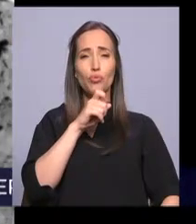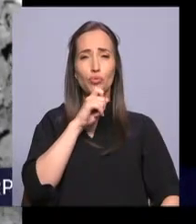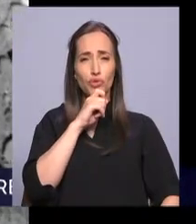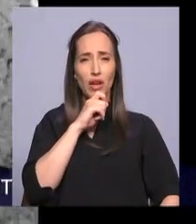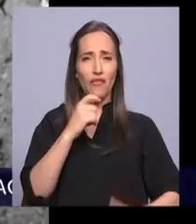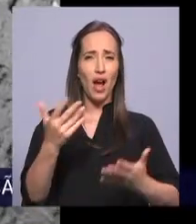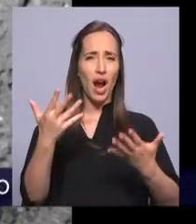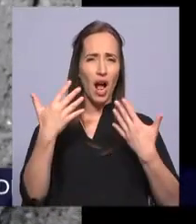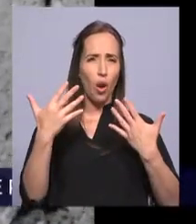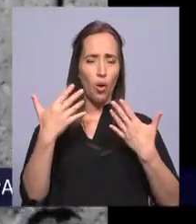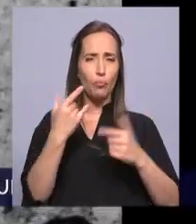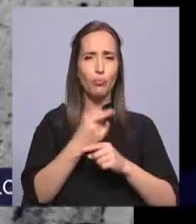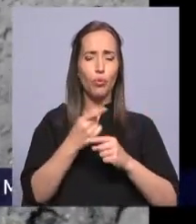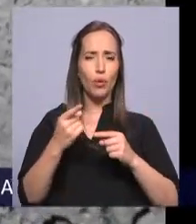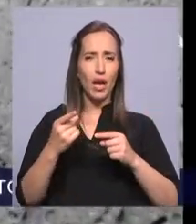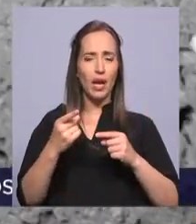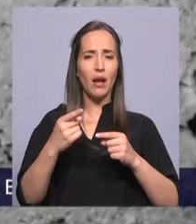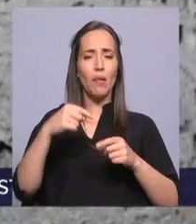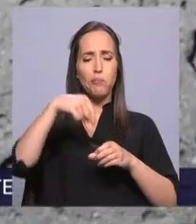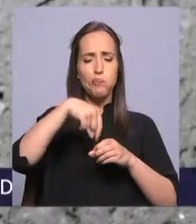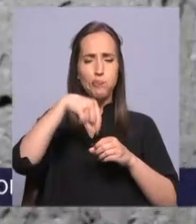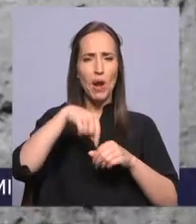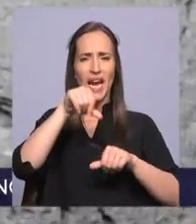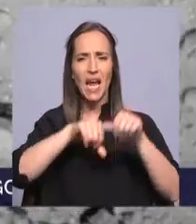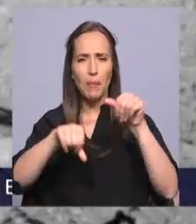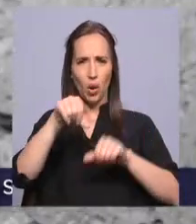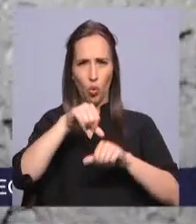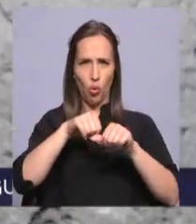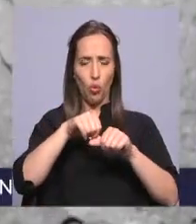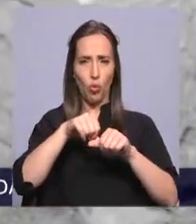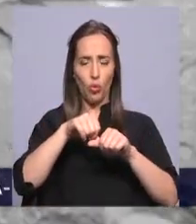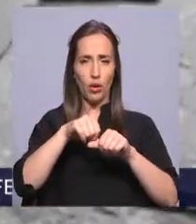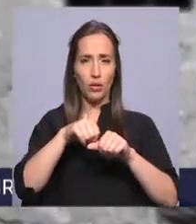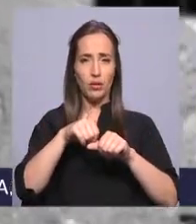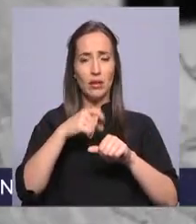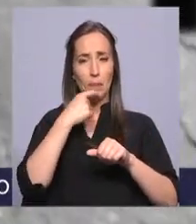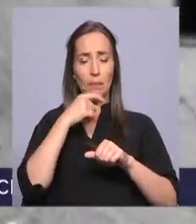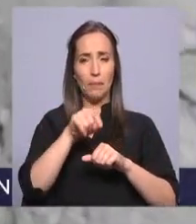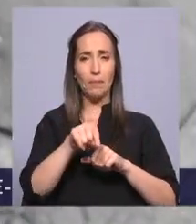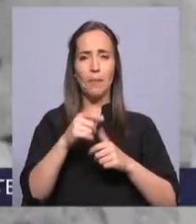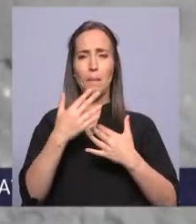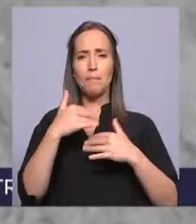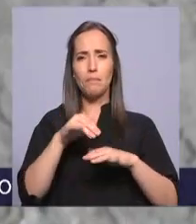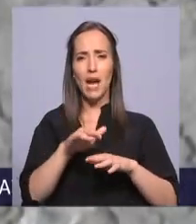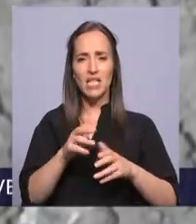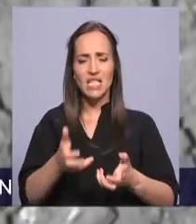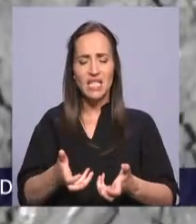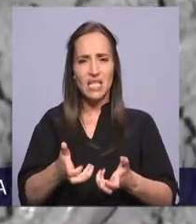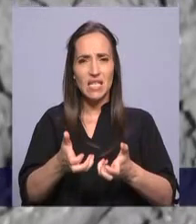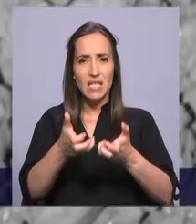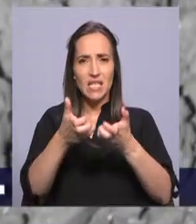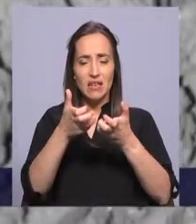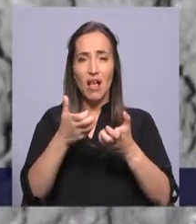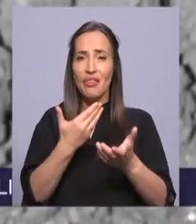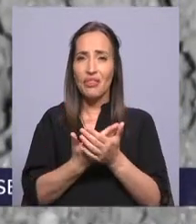elementos radioativos, da própria composição química deste asteroide. Mas esse tipo de aquecimento, Daniel, só lhe